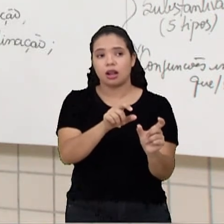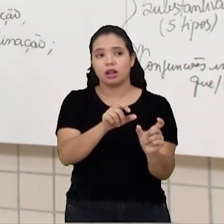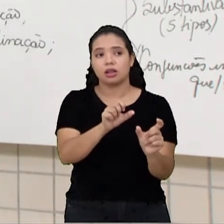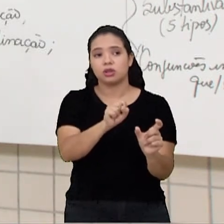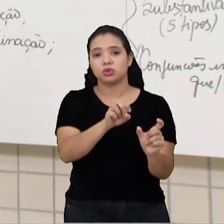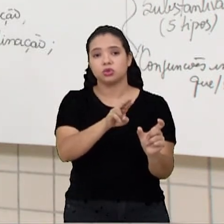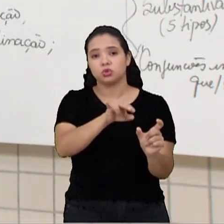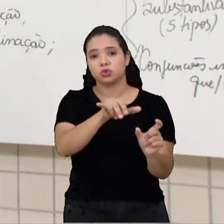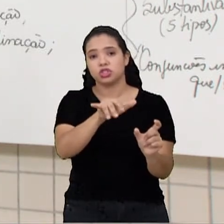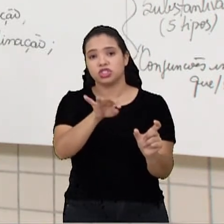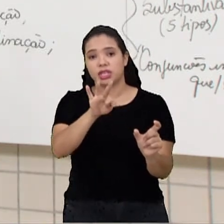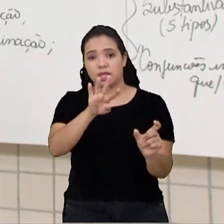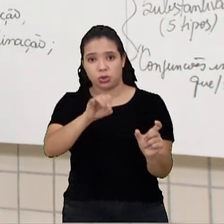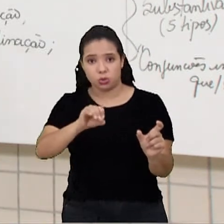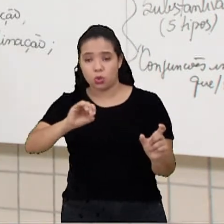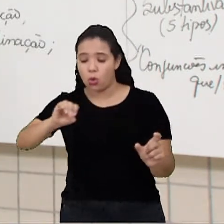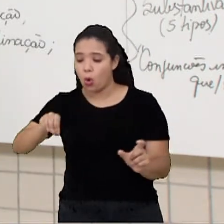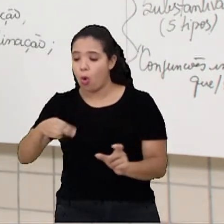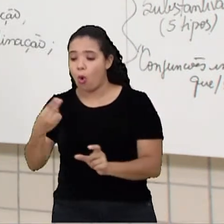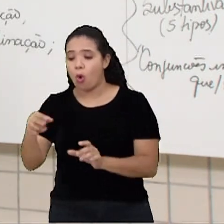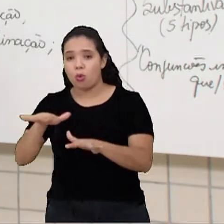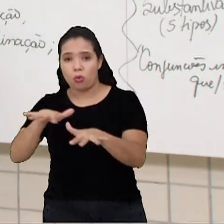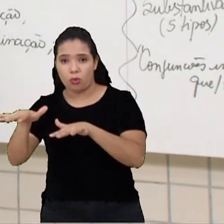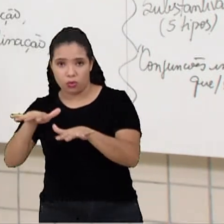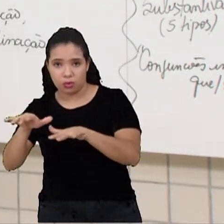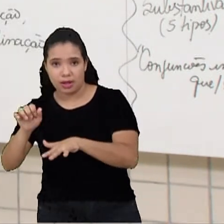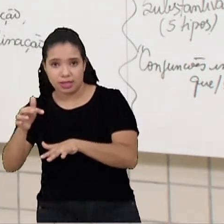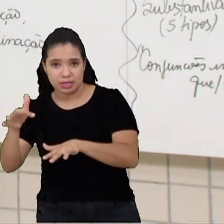uma ação, tá bom, alunos? Próximo.